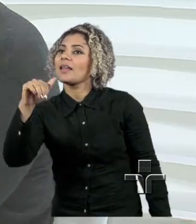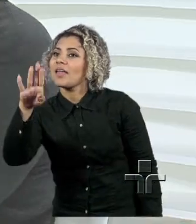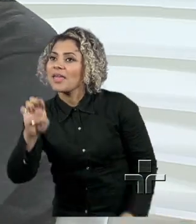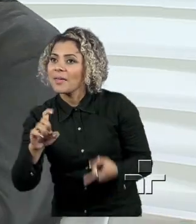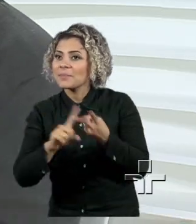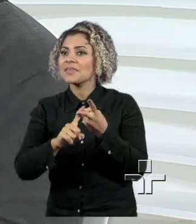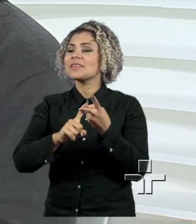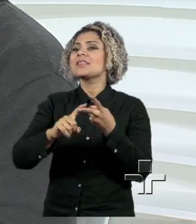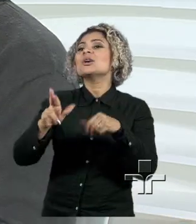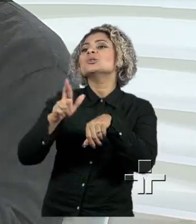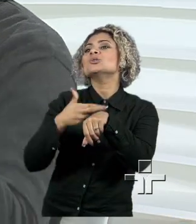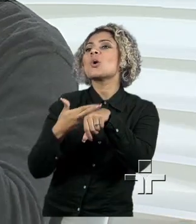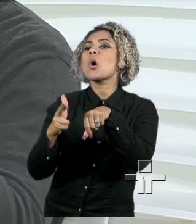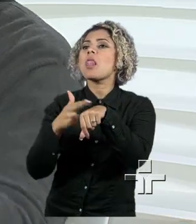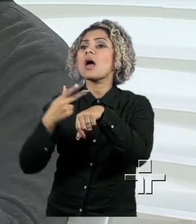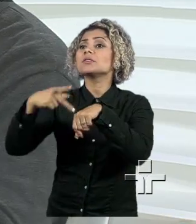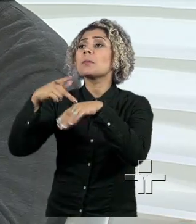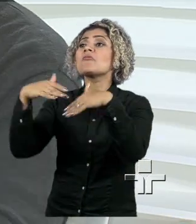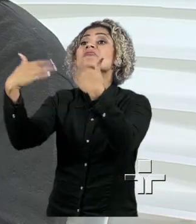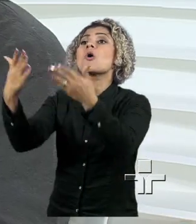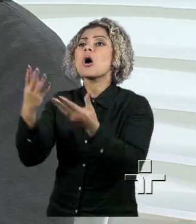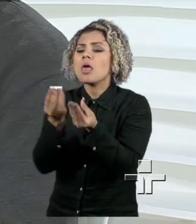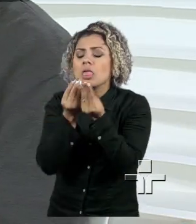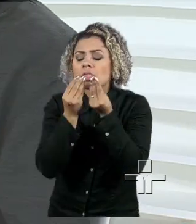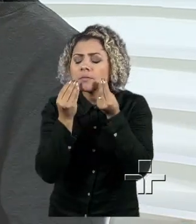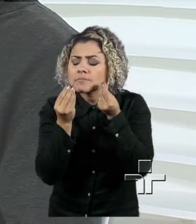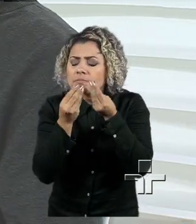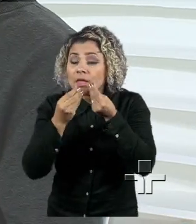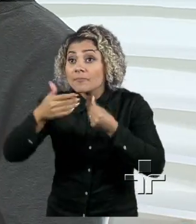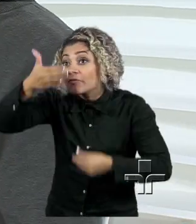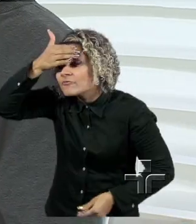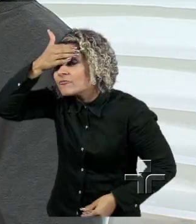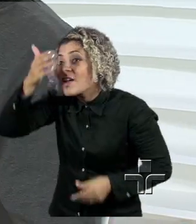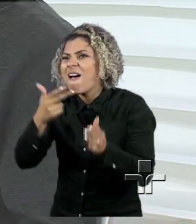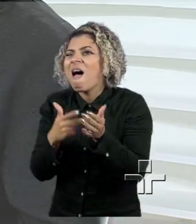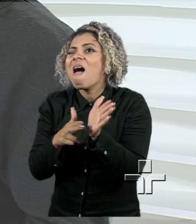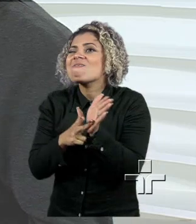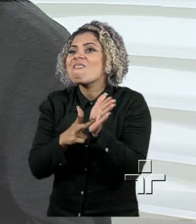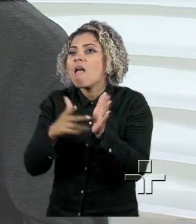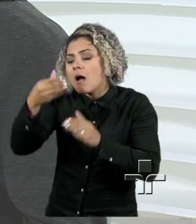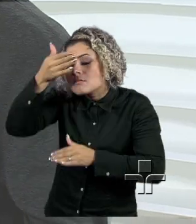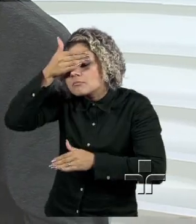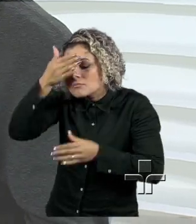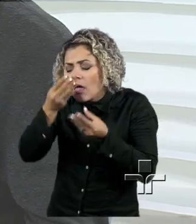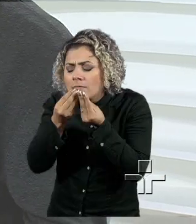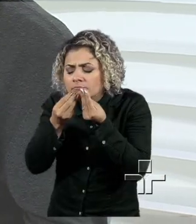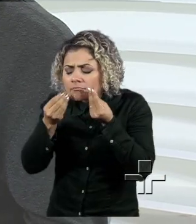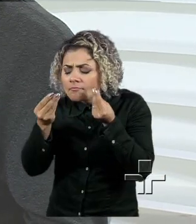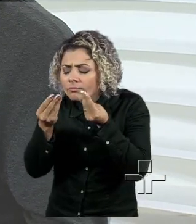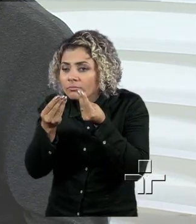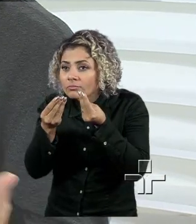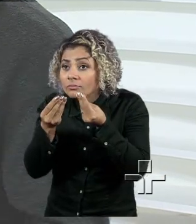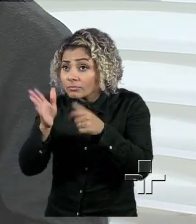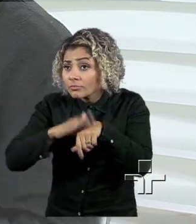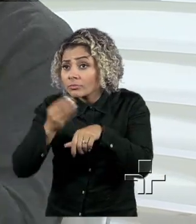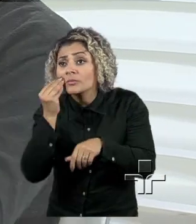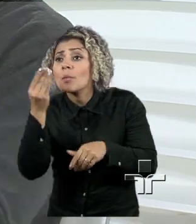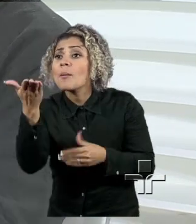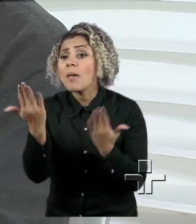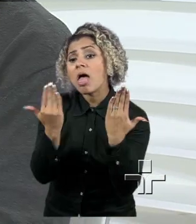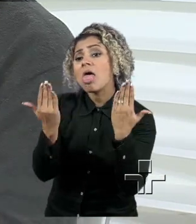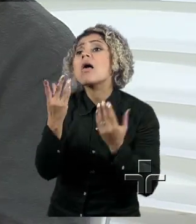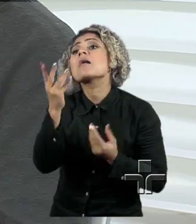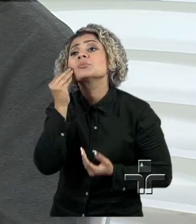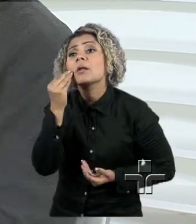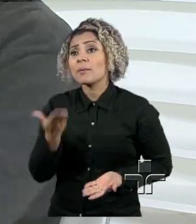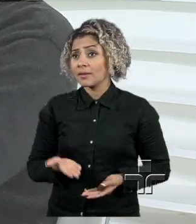importado, feche os olhos, o chocolate ao leite importado, e prove. Tá certo? Então, a gente hoje pode